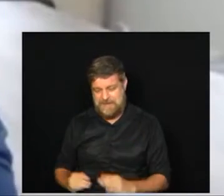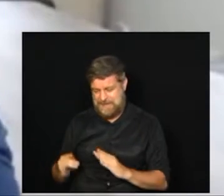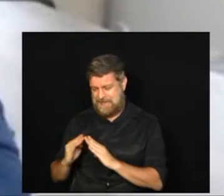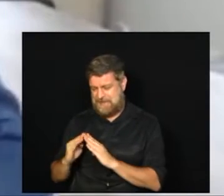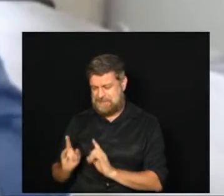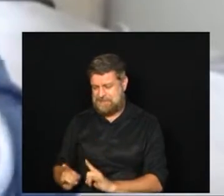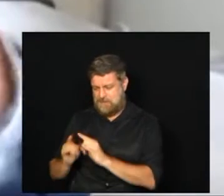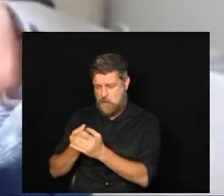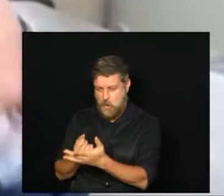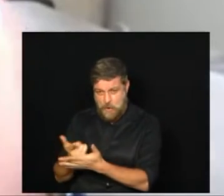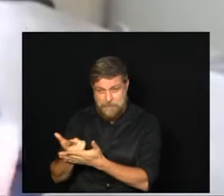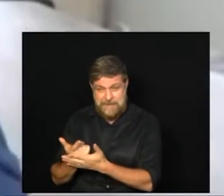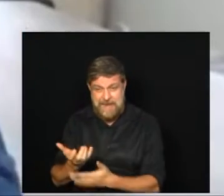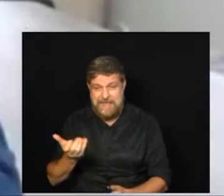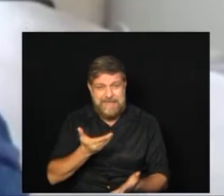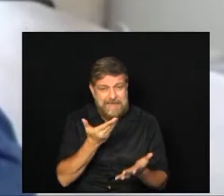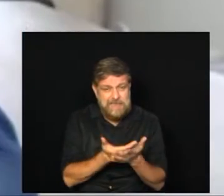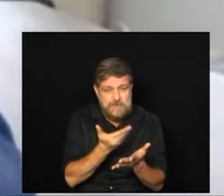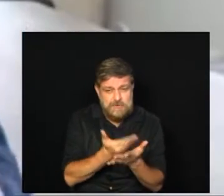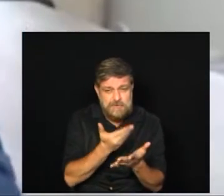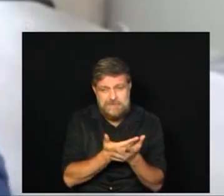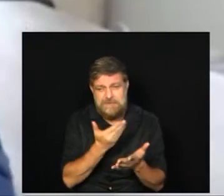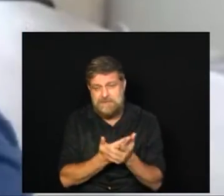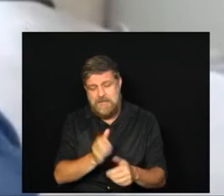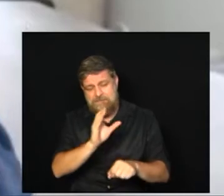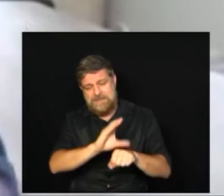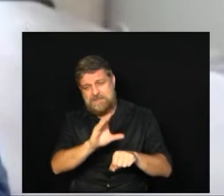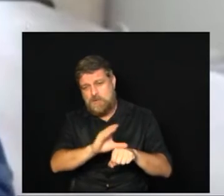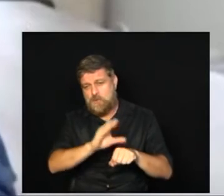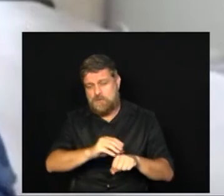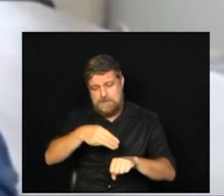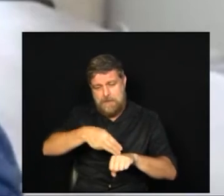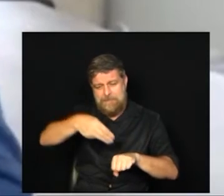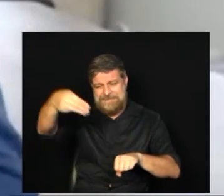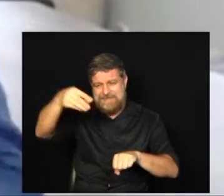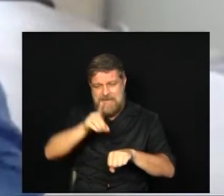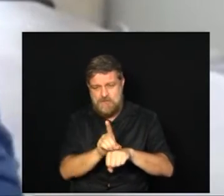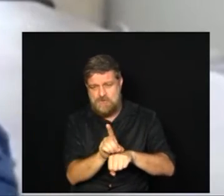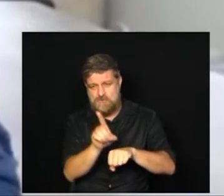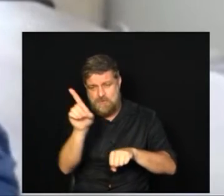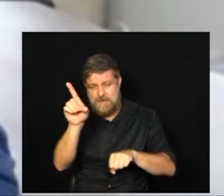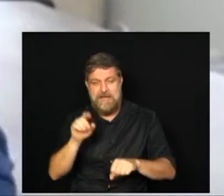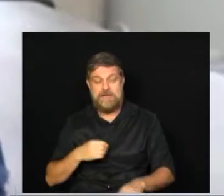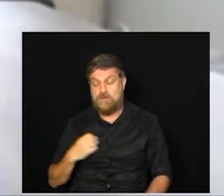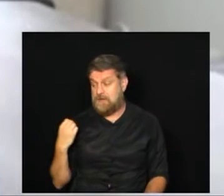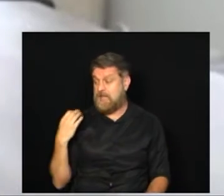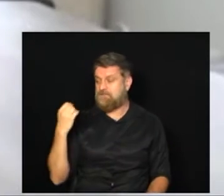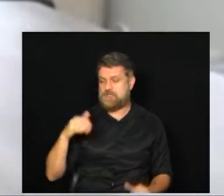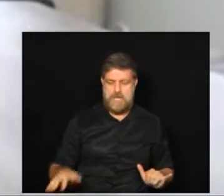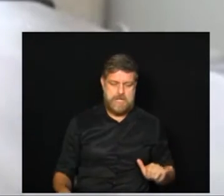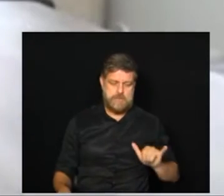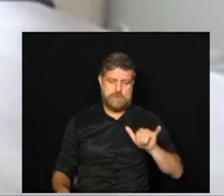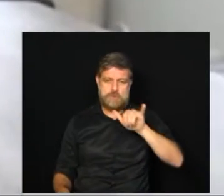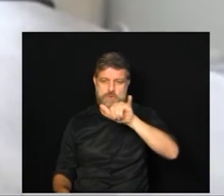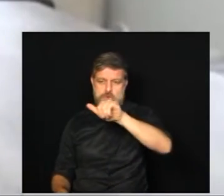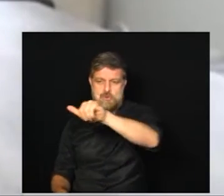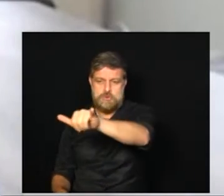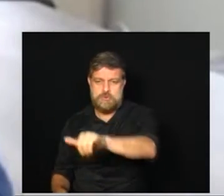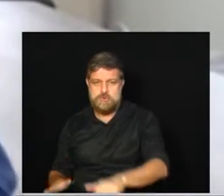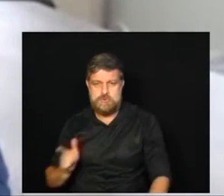que um educador financeiro, ele lida com compra de imóvel ou viver de aluguel, varia de período